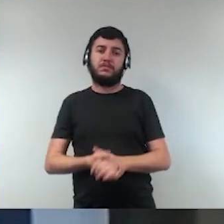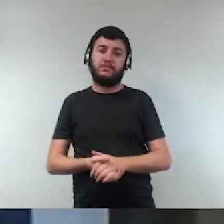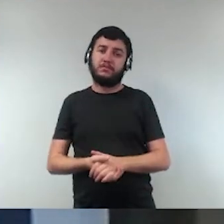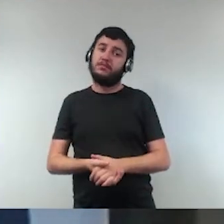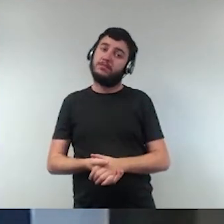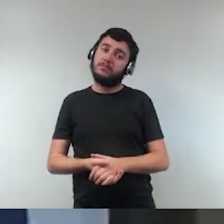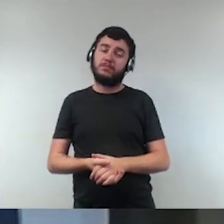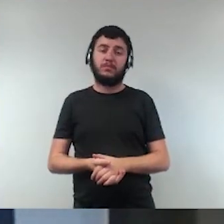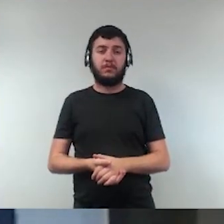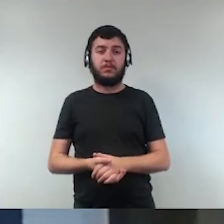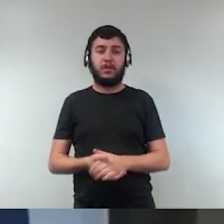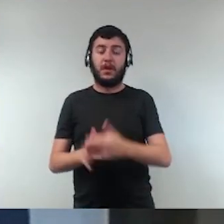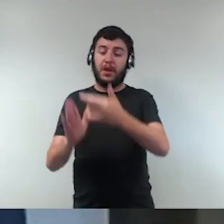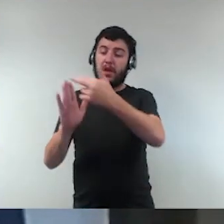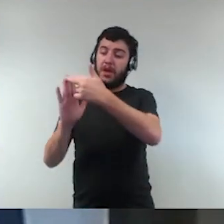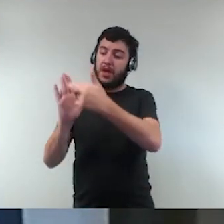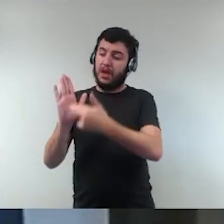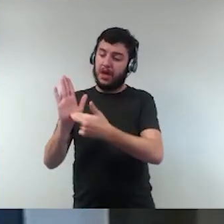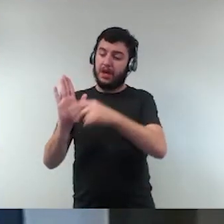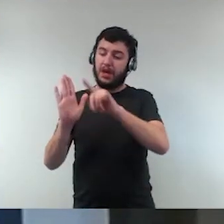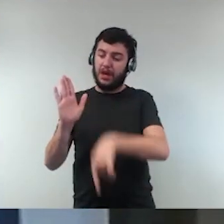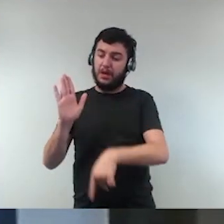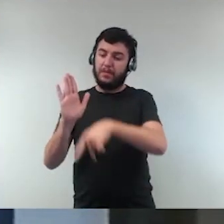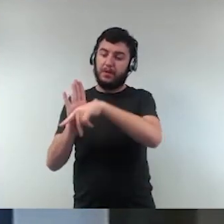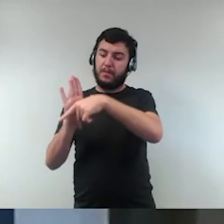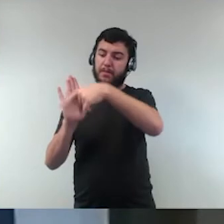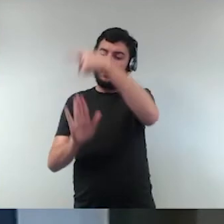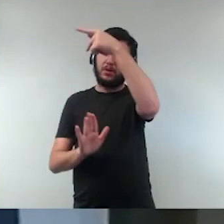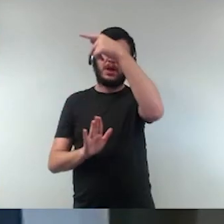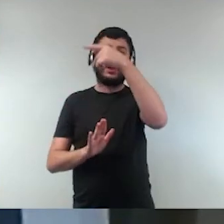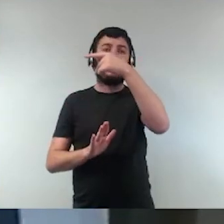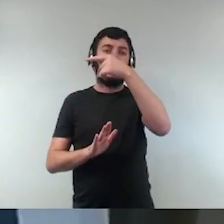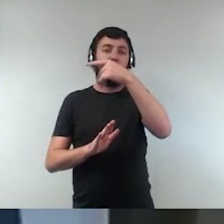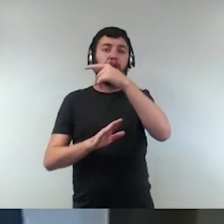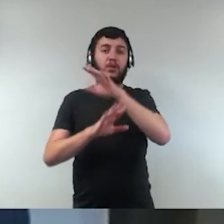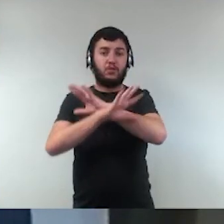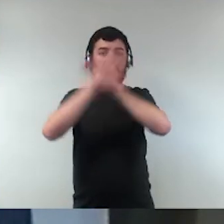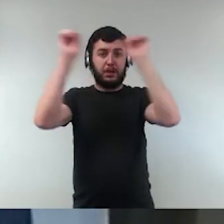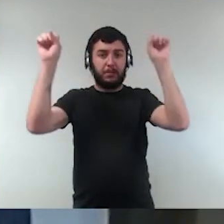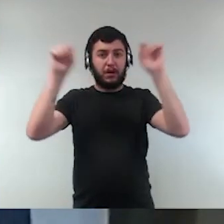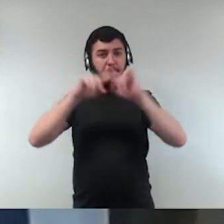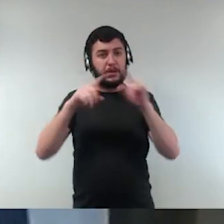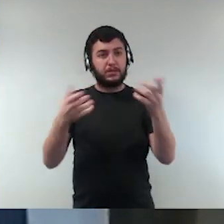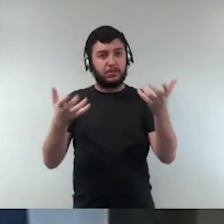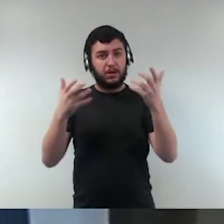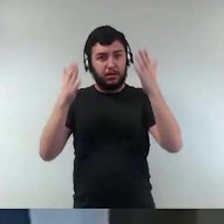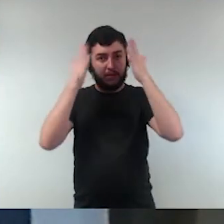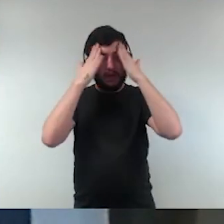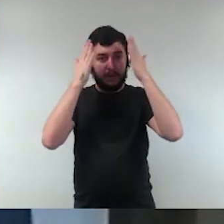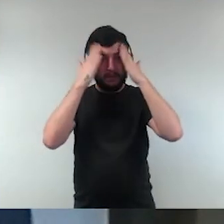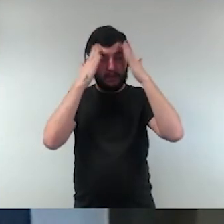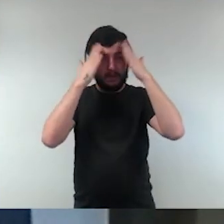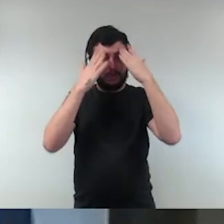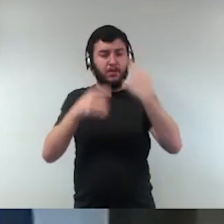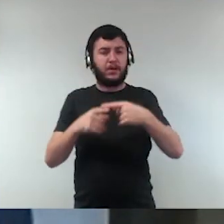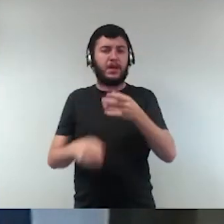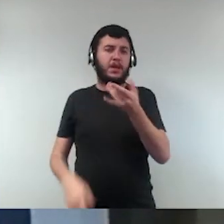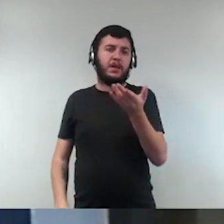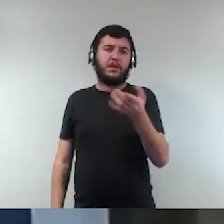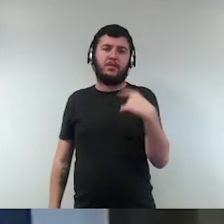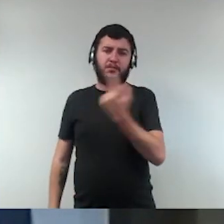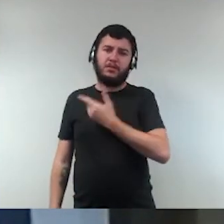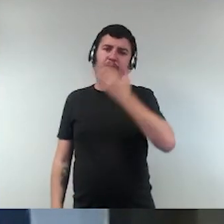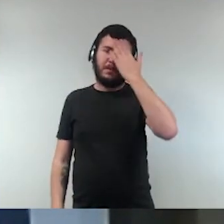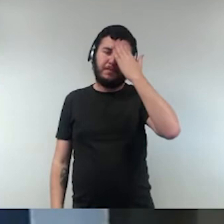e é uma norma, é uma portaria do tribunal. E então, eu gostaria de saber, até antecipando, porque, por exemplo, a gente sabe que há